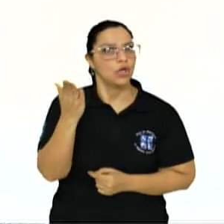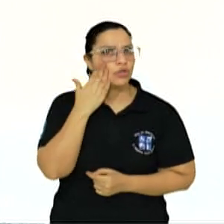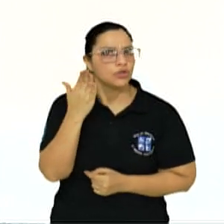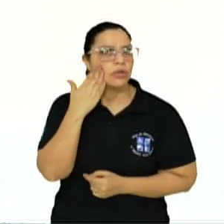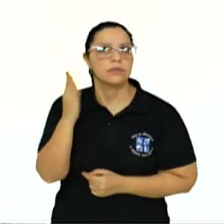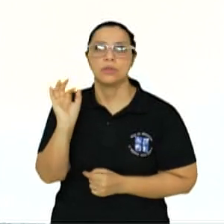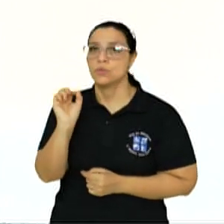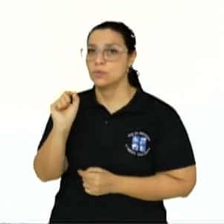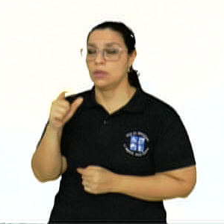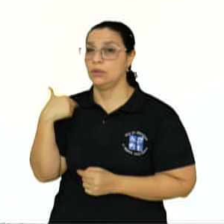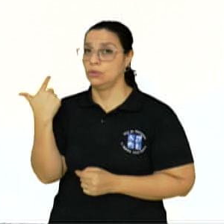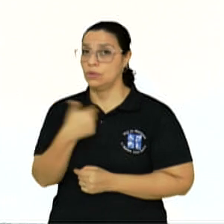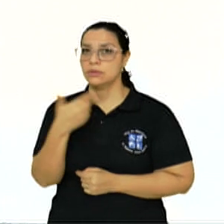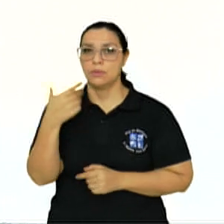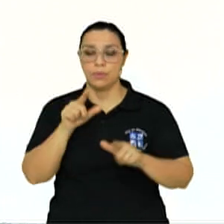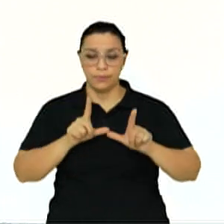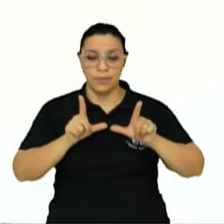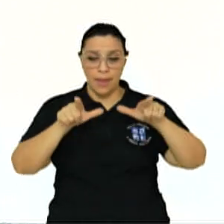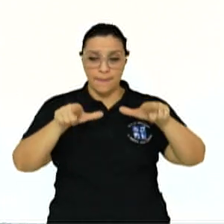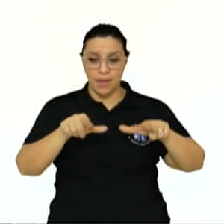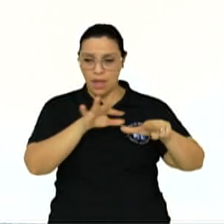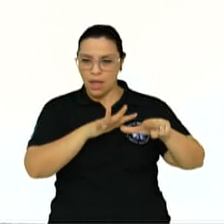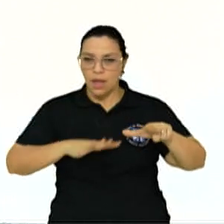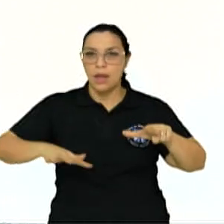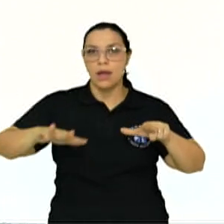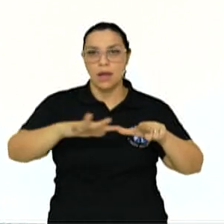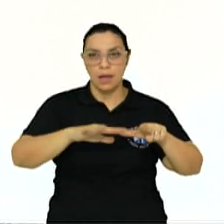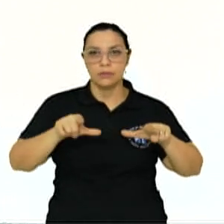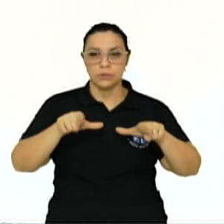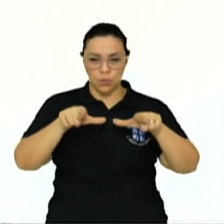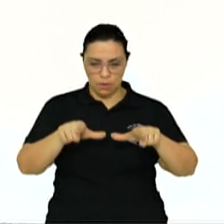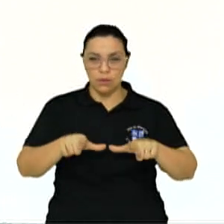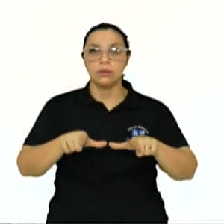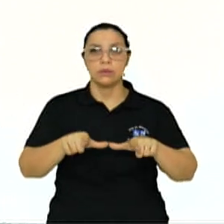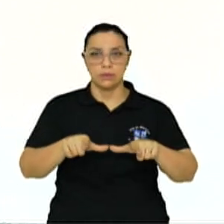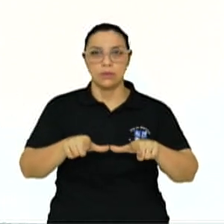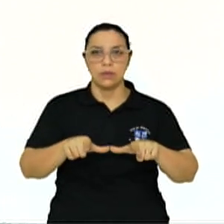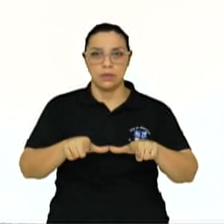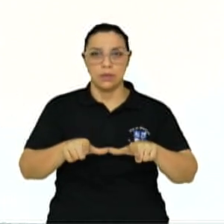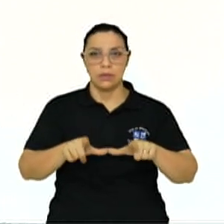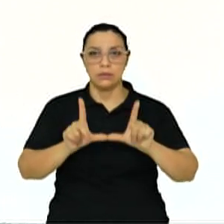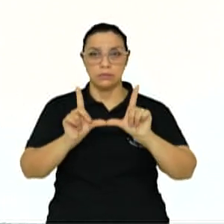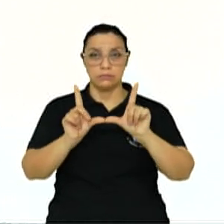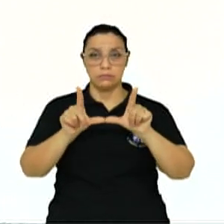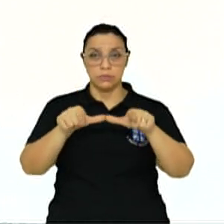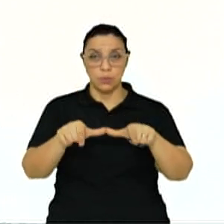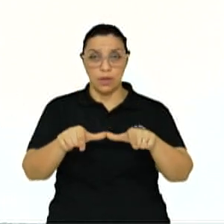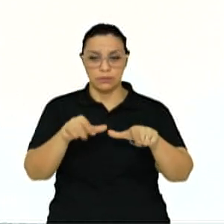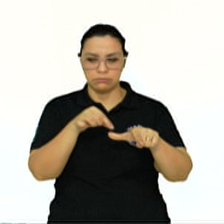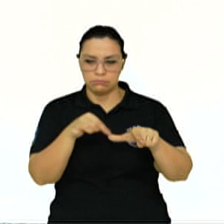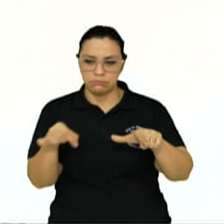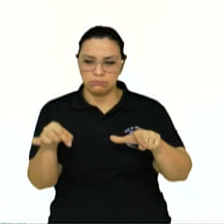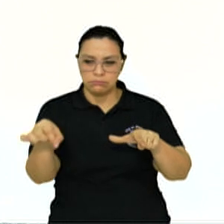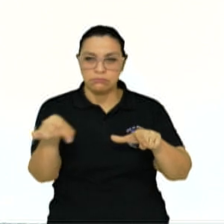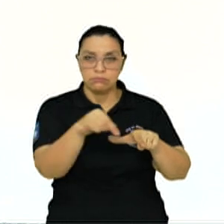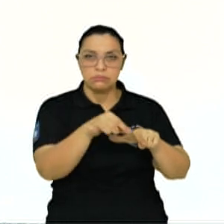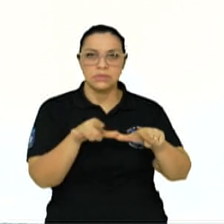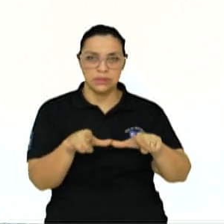dados dessa pirâmide? Ela é quadrangular, se ela é quadrangular, a base é